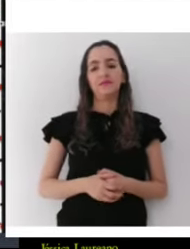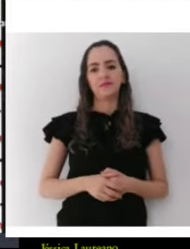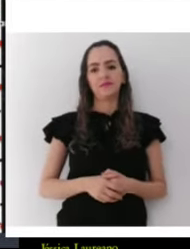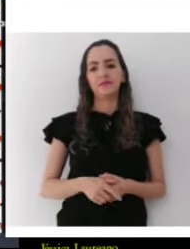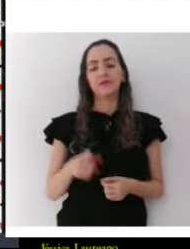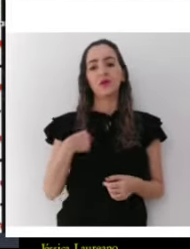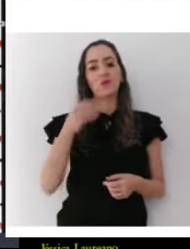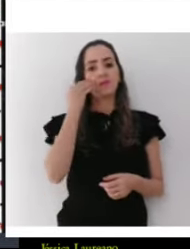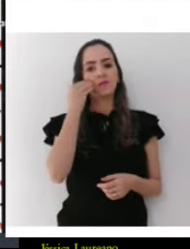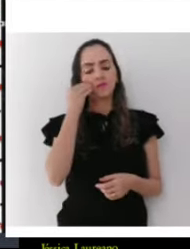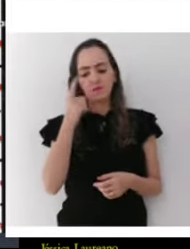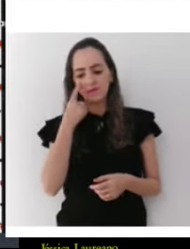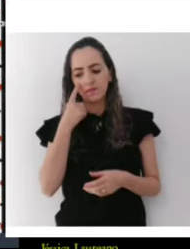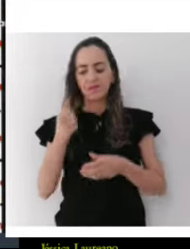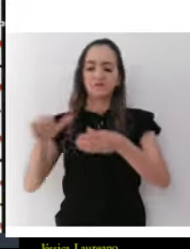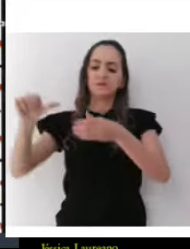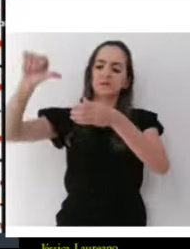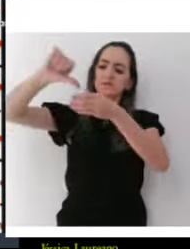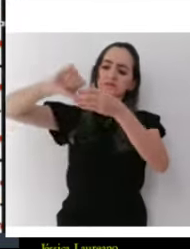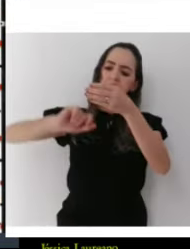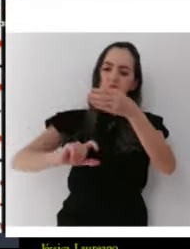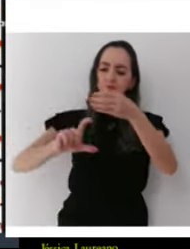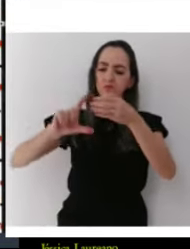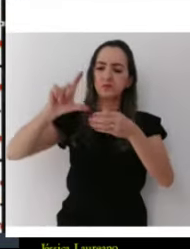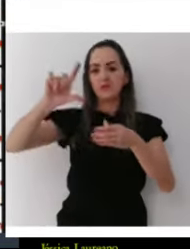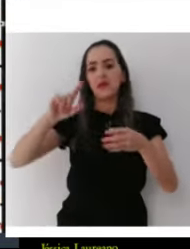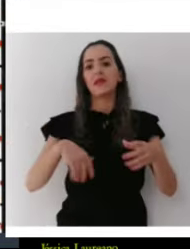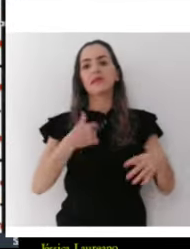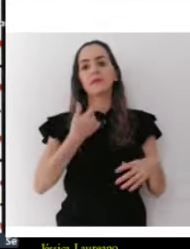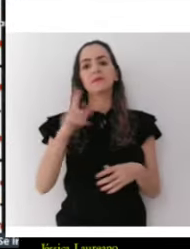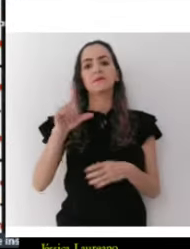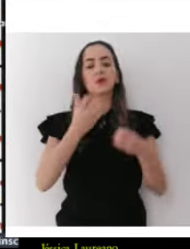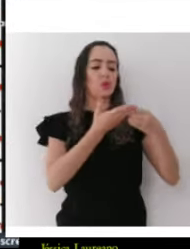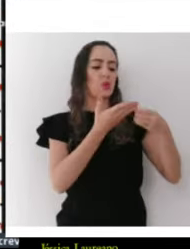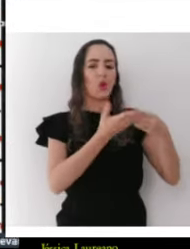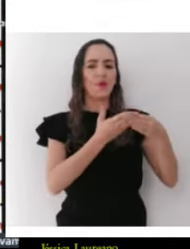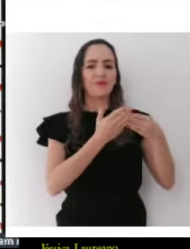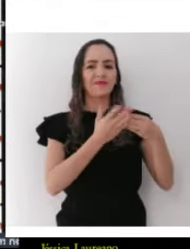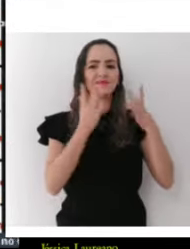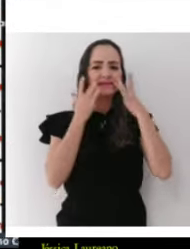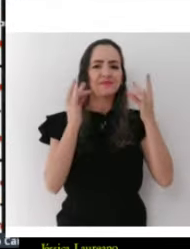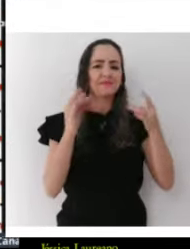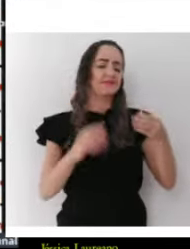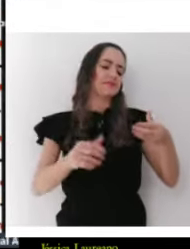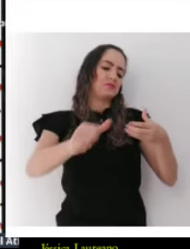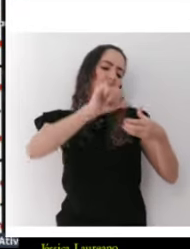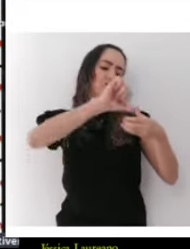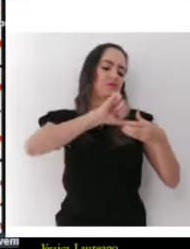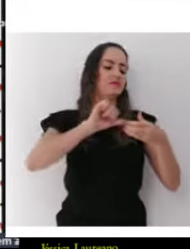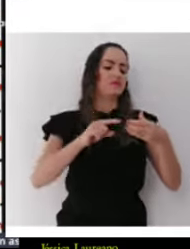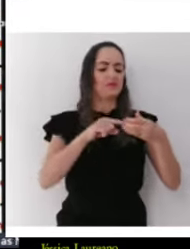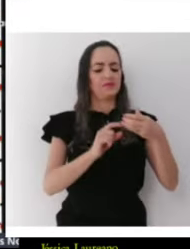eu fiz o seguinte, eu fui pegar um copinho descartável e eu também fui medir. E vi que aquele copinho não tinha 200